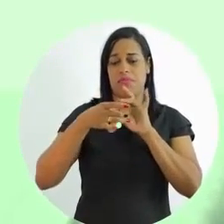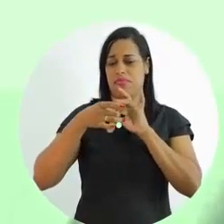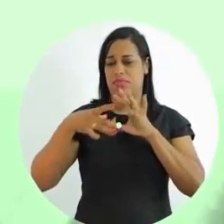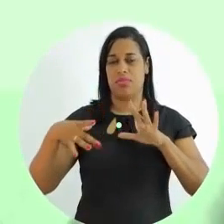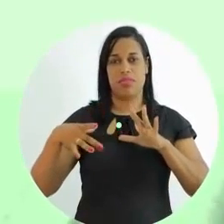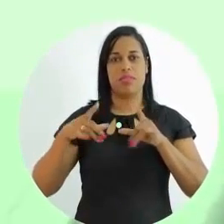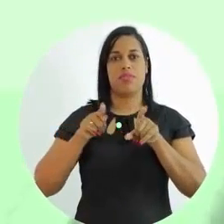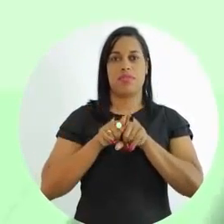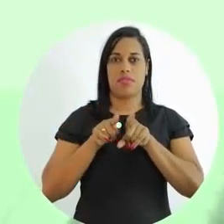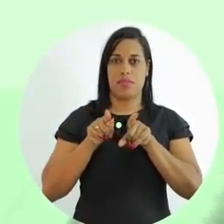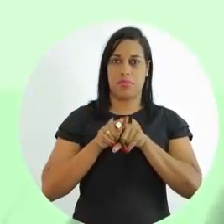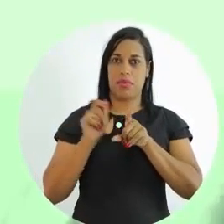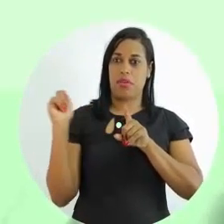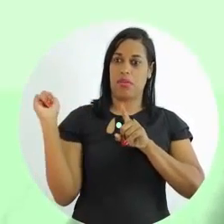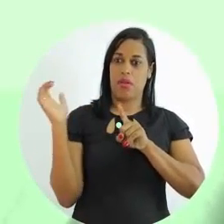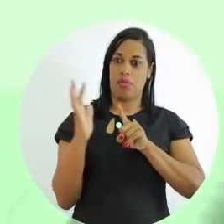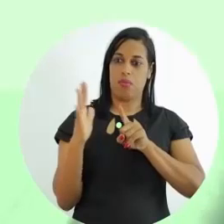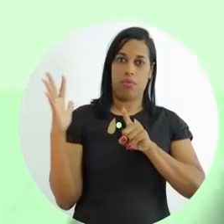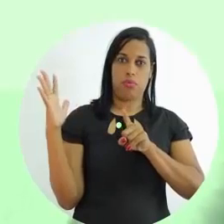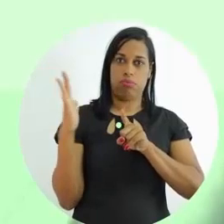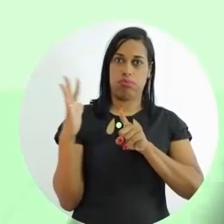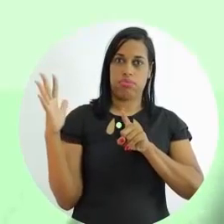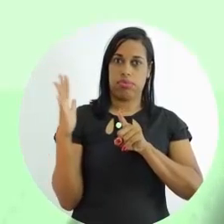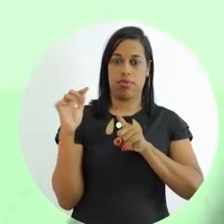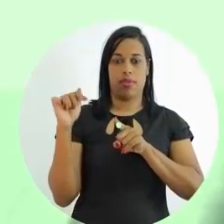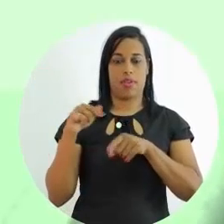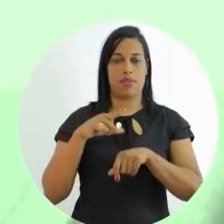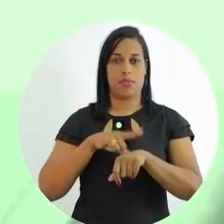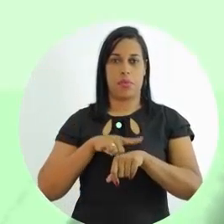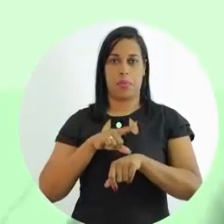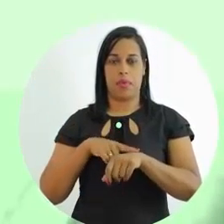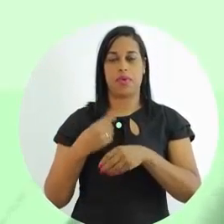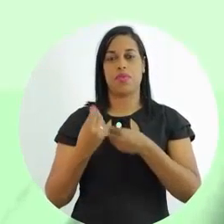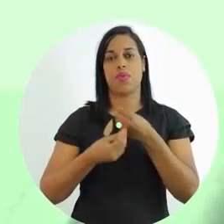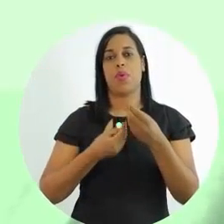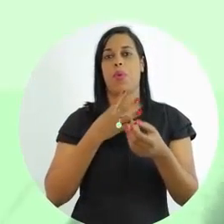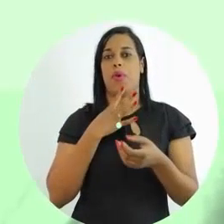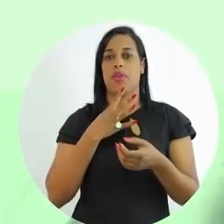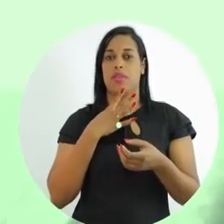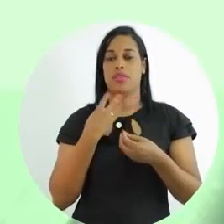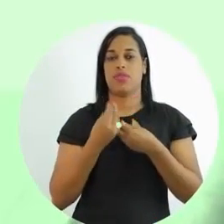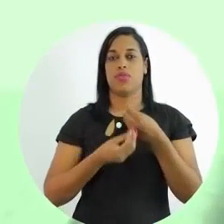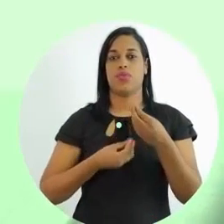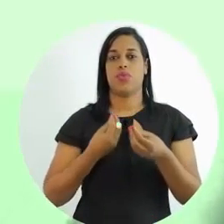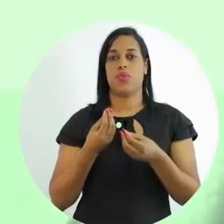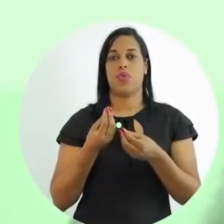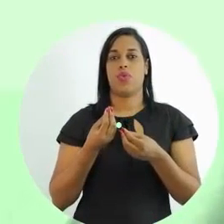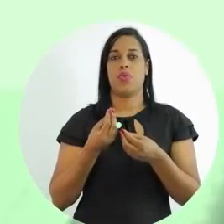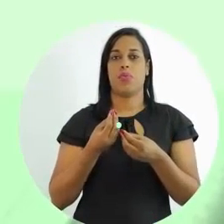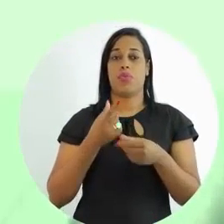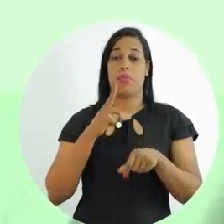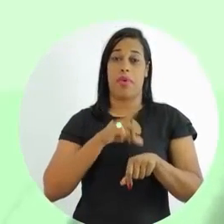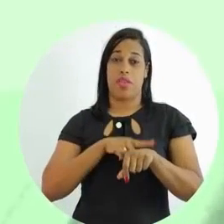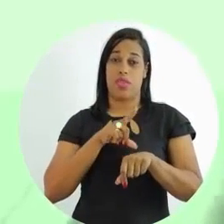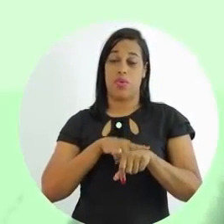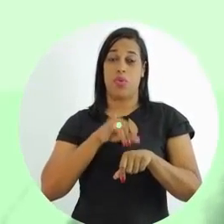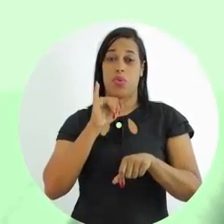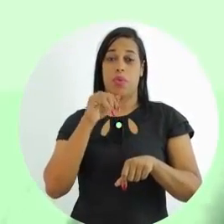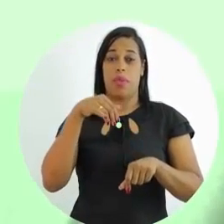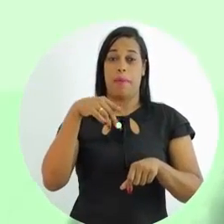livre e influenciam esse momento conhecido como o período imperial